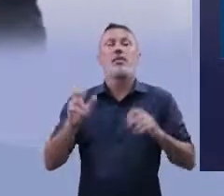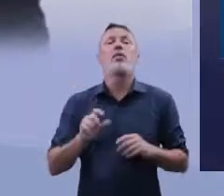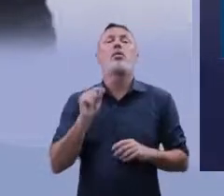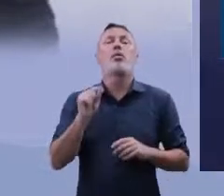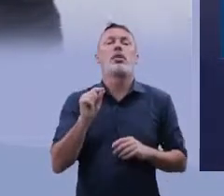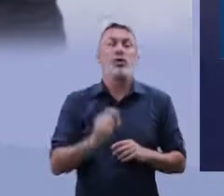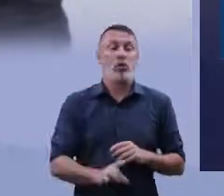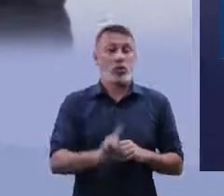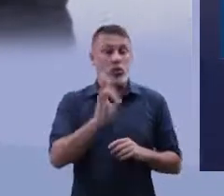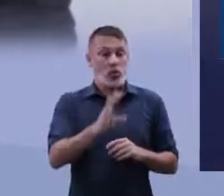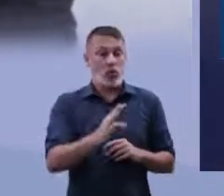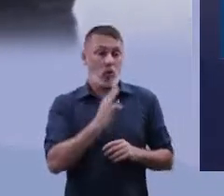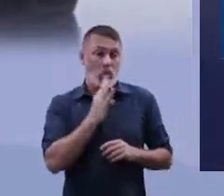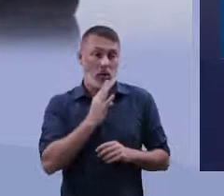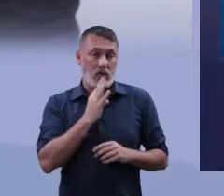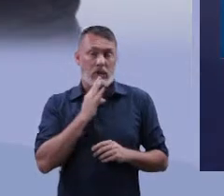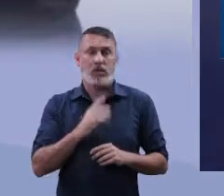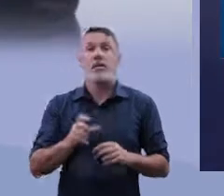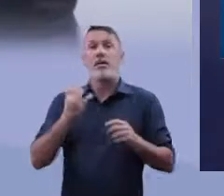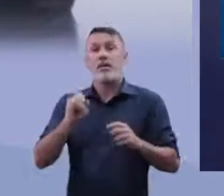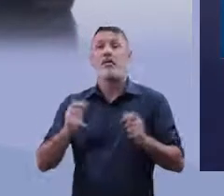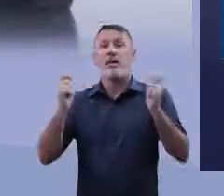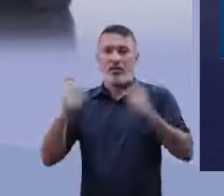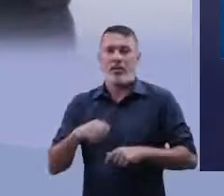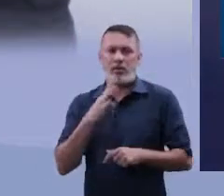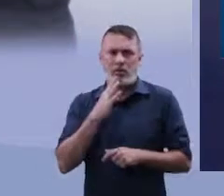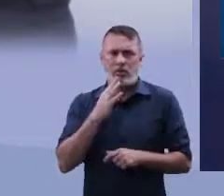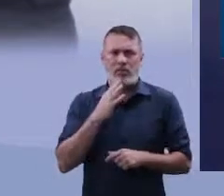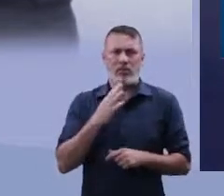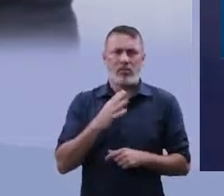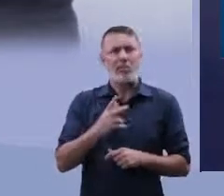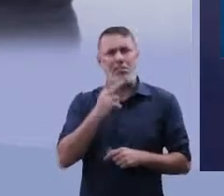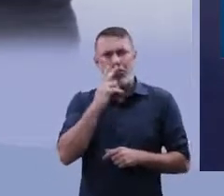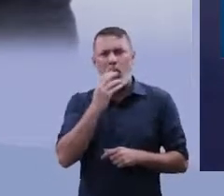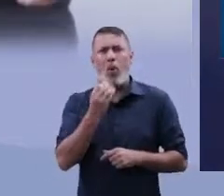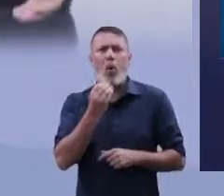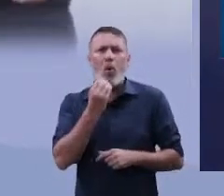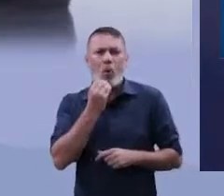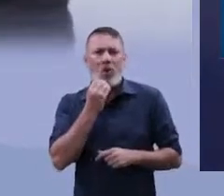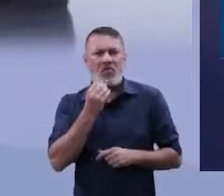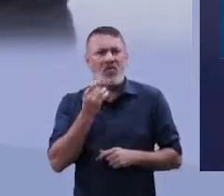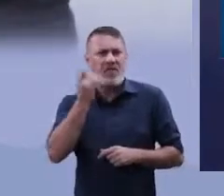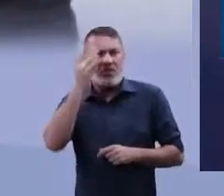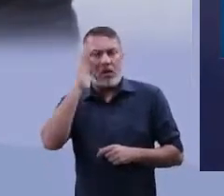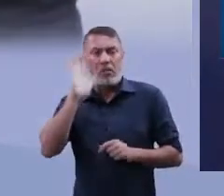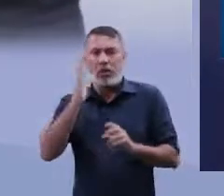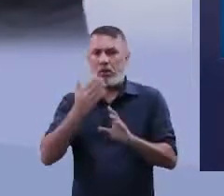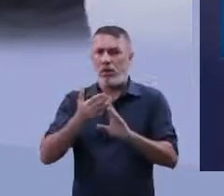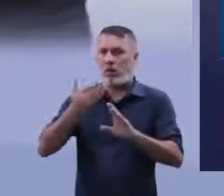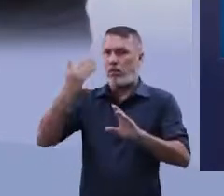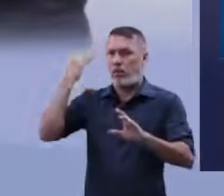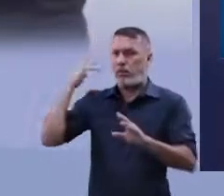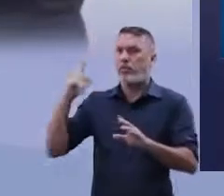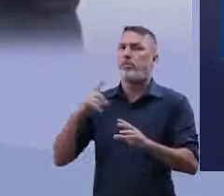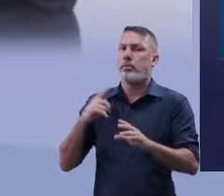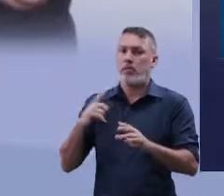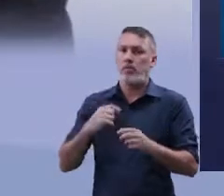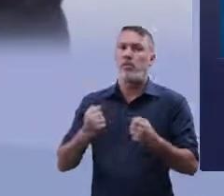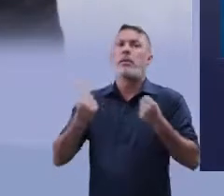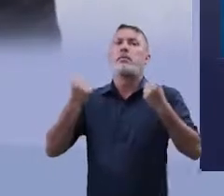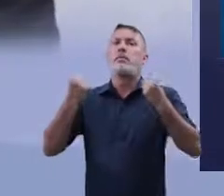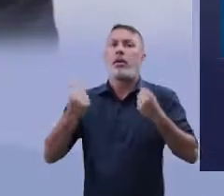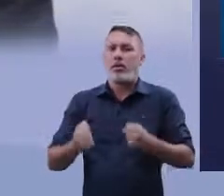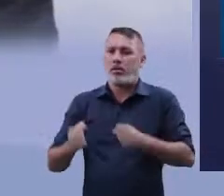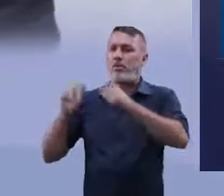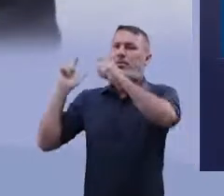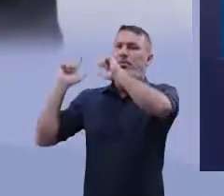conhecido. Né? Parece ser muito óbvio, mas para chegar a essa conclusão, Kant precisou superar toda uma tradição